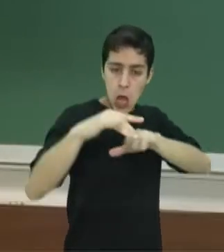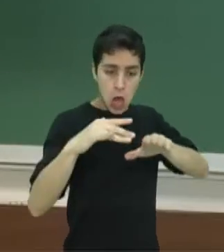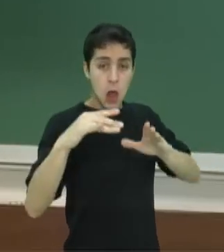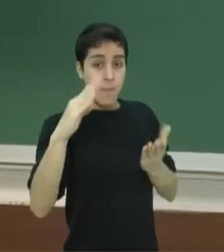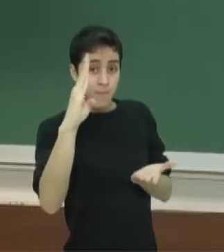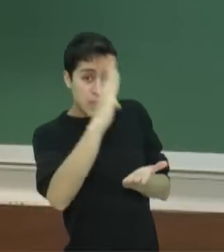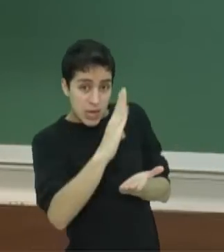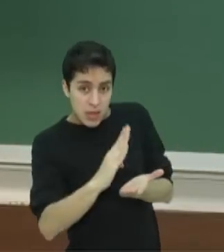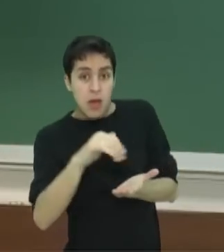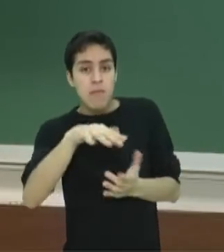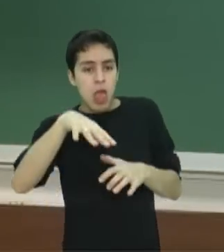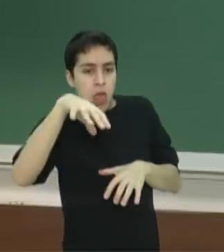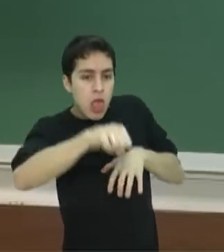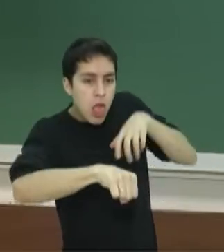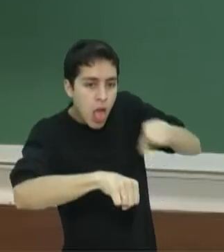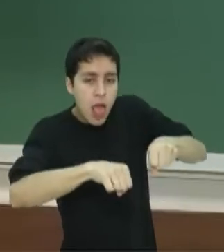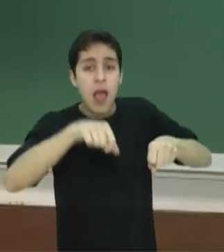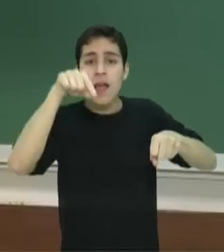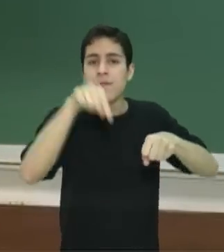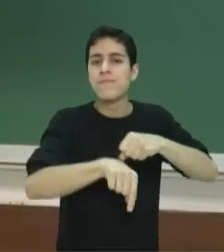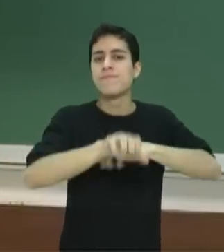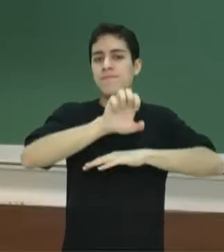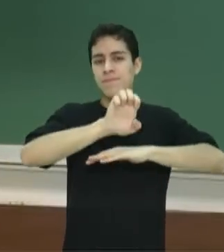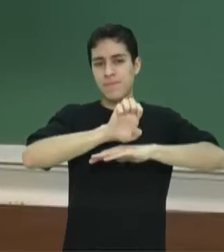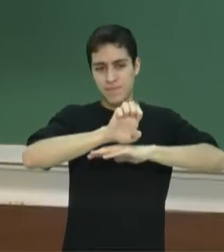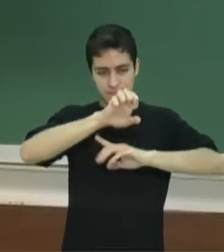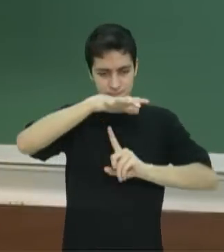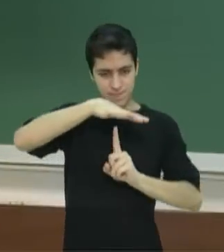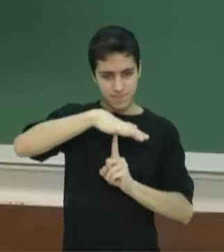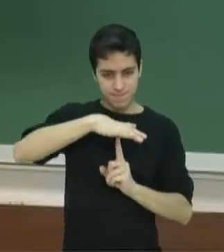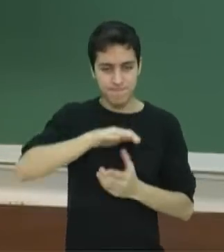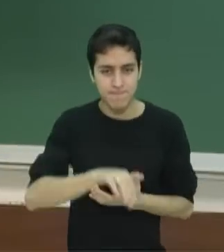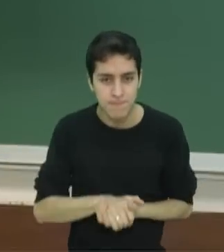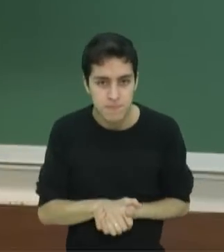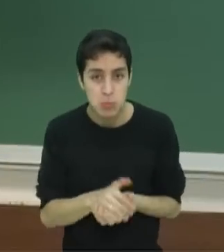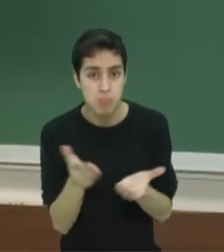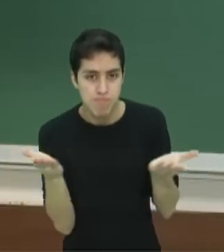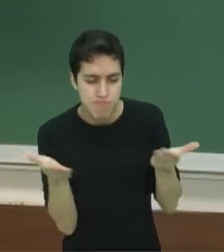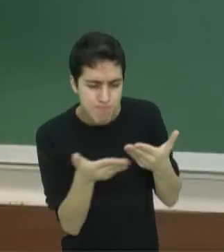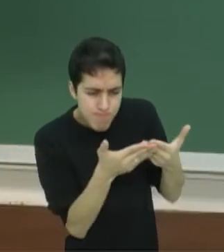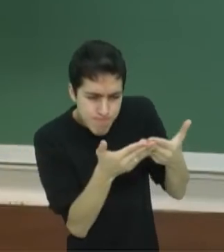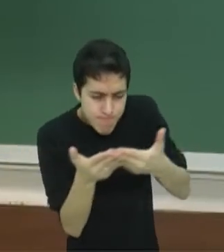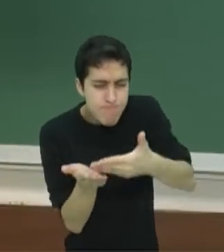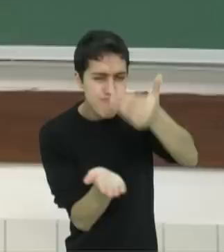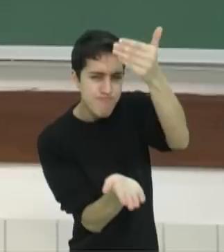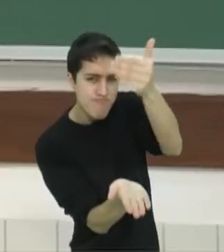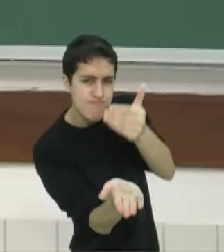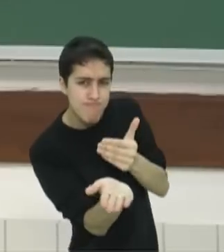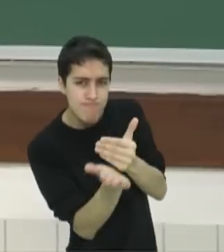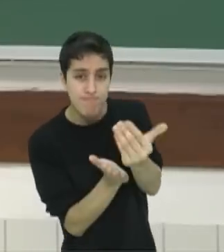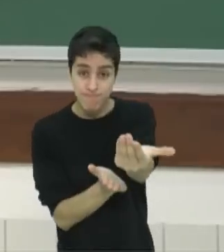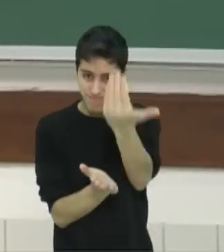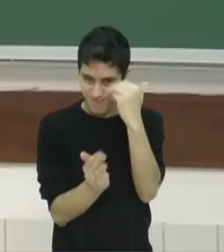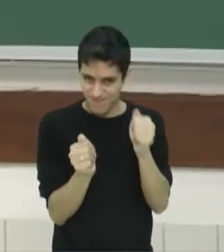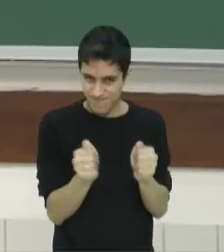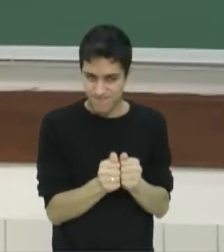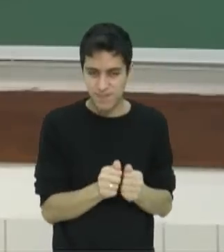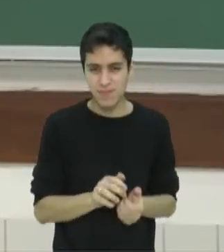e especificamente para o nosso estado. Ok? E nós vamos começar esse estudo então. Vamos em frente.